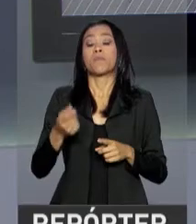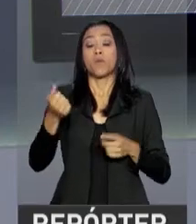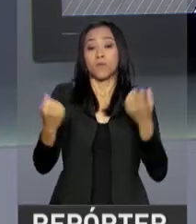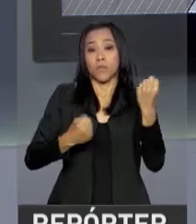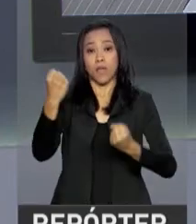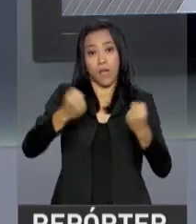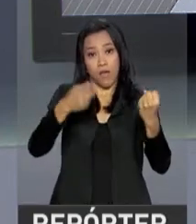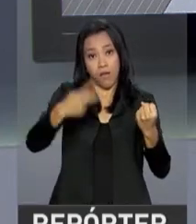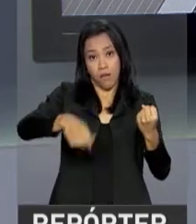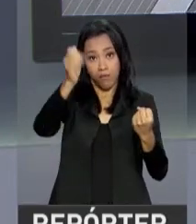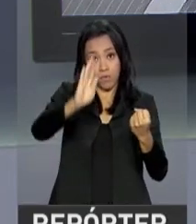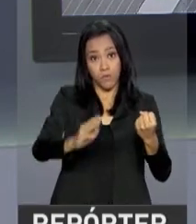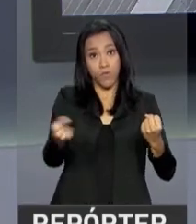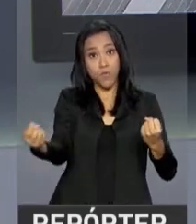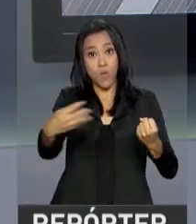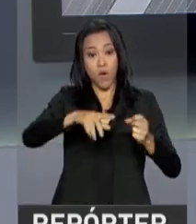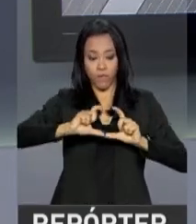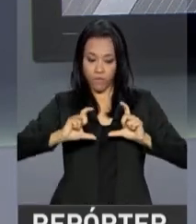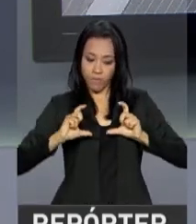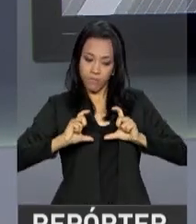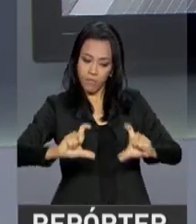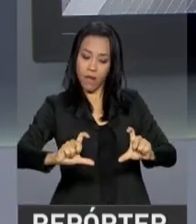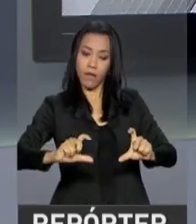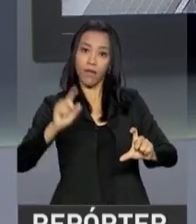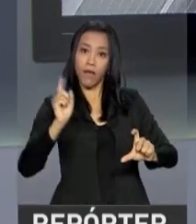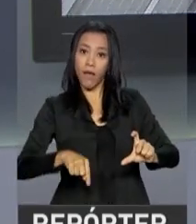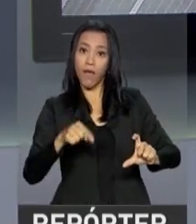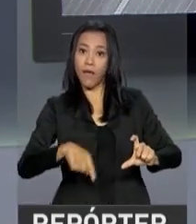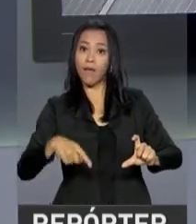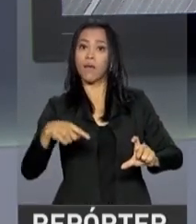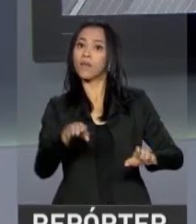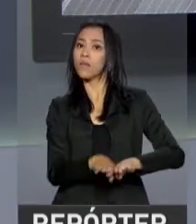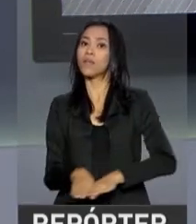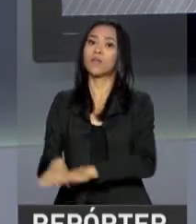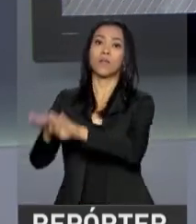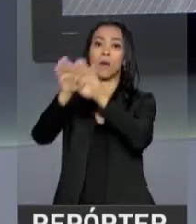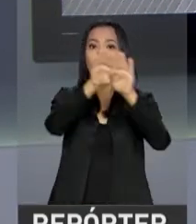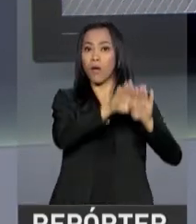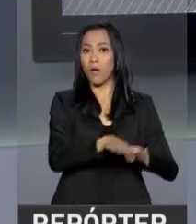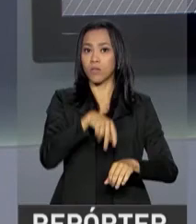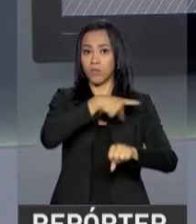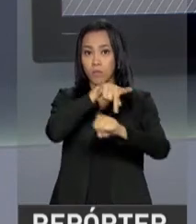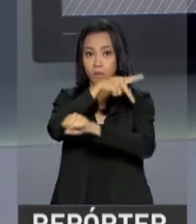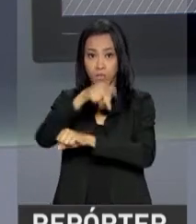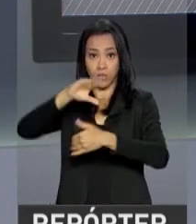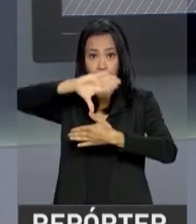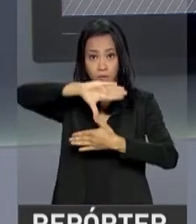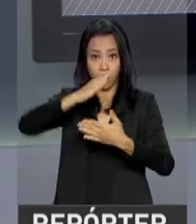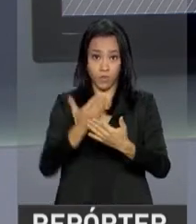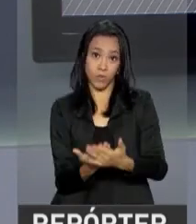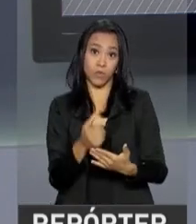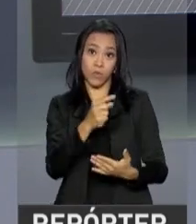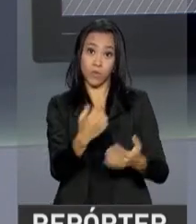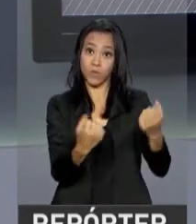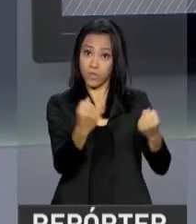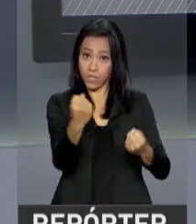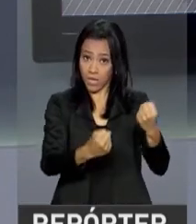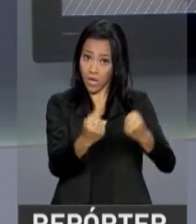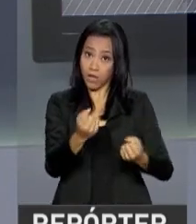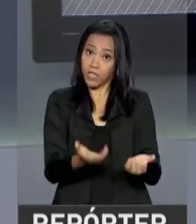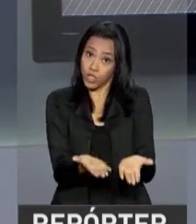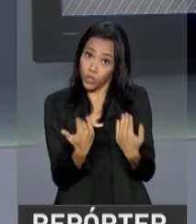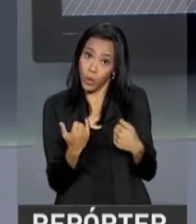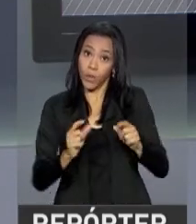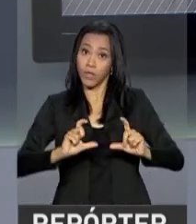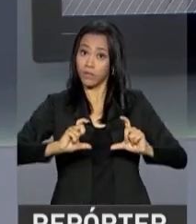meses o modelo que será usada um padrão para todos os países do mercosul entre os carros que terão que fazer a